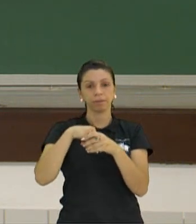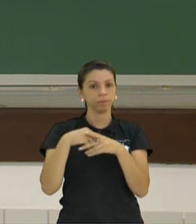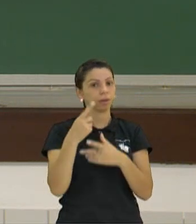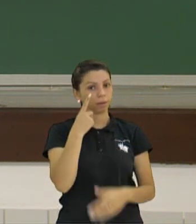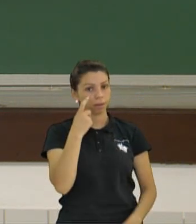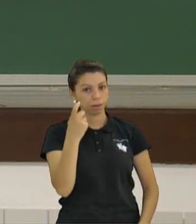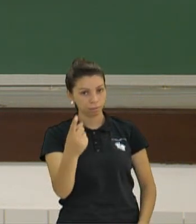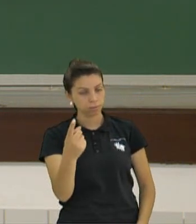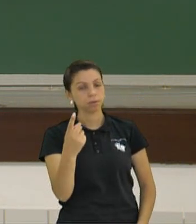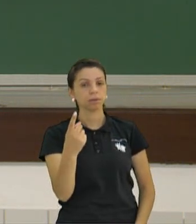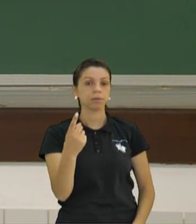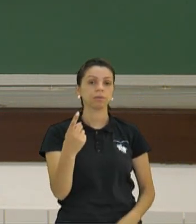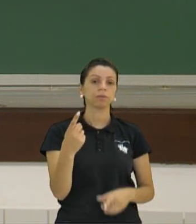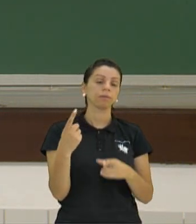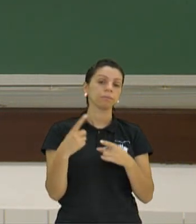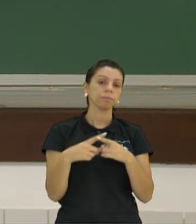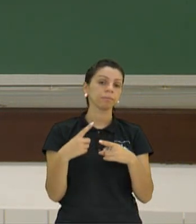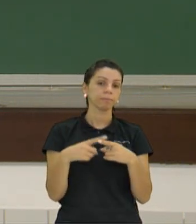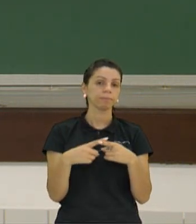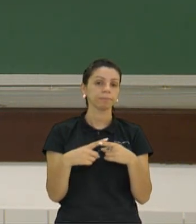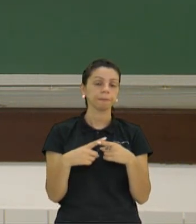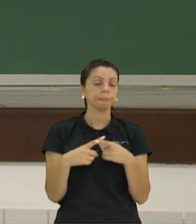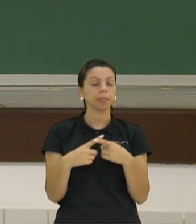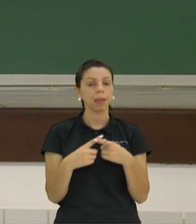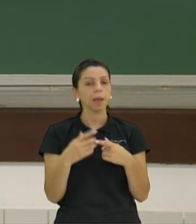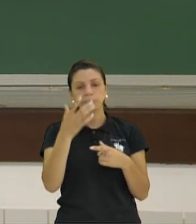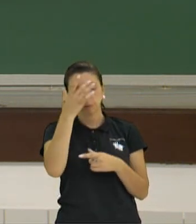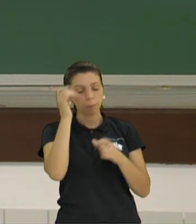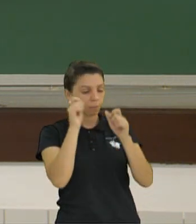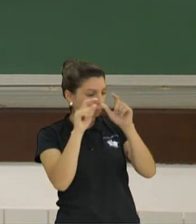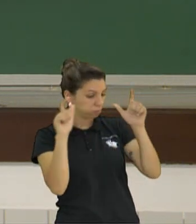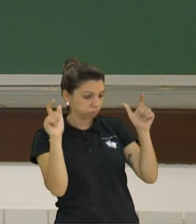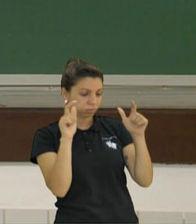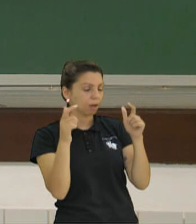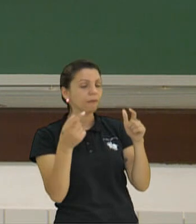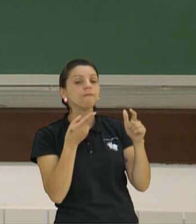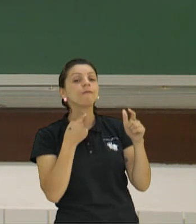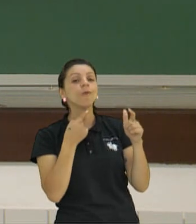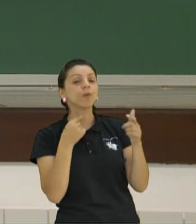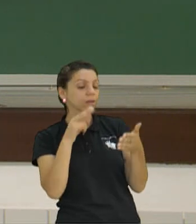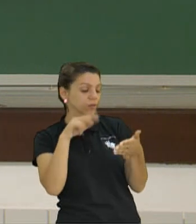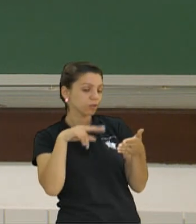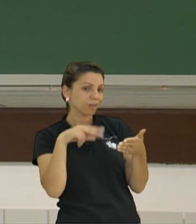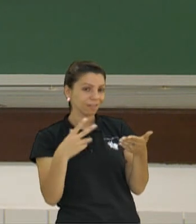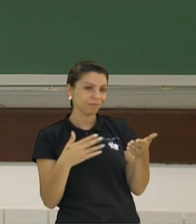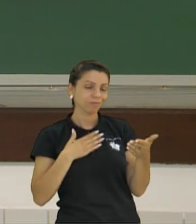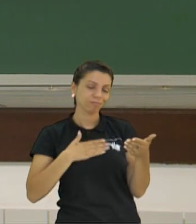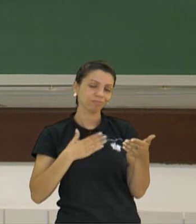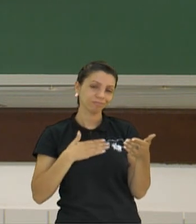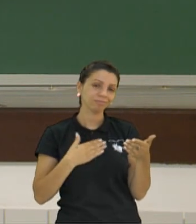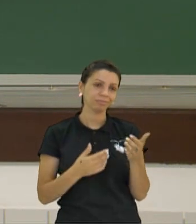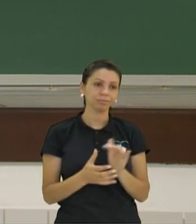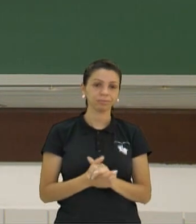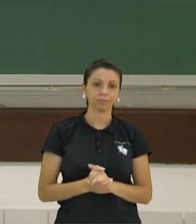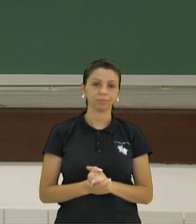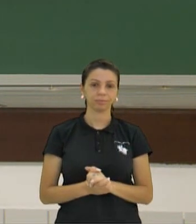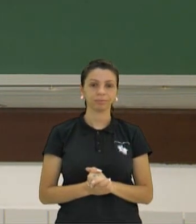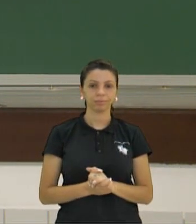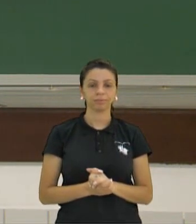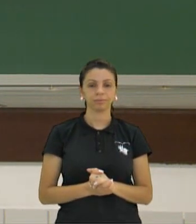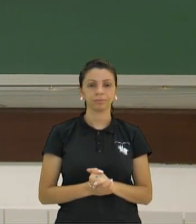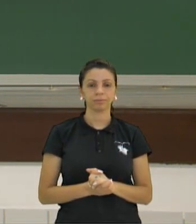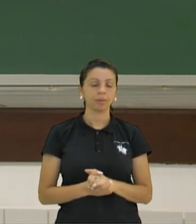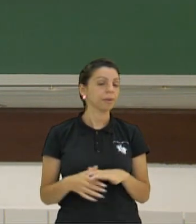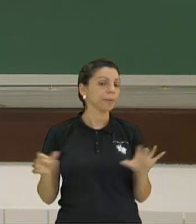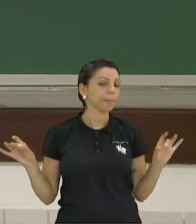fica ilustrativo e chama mais atenção, né? Fica bom, fica gostoso, ok, pessoal?